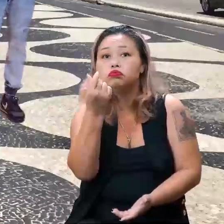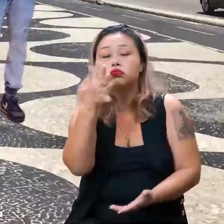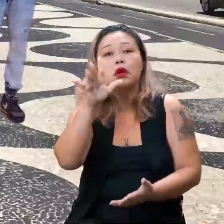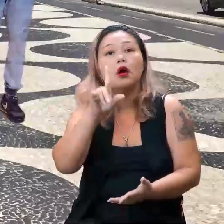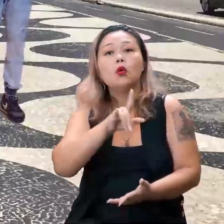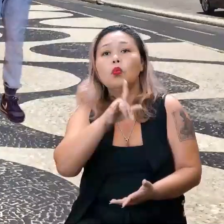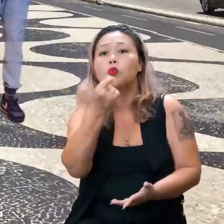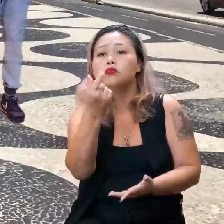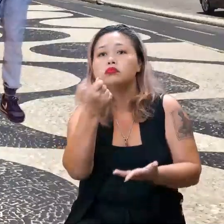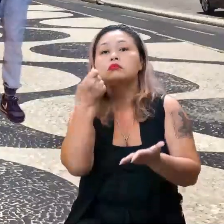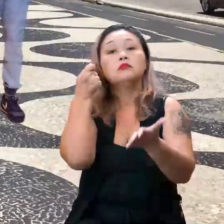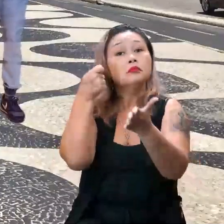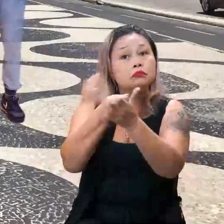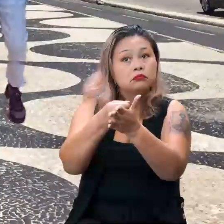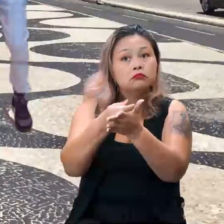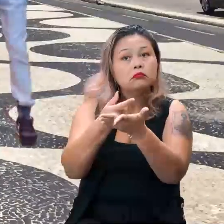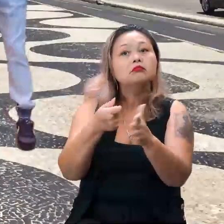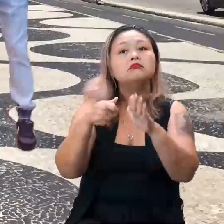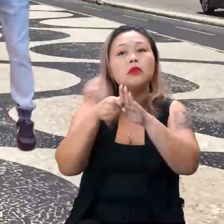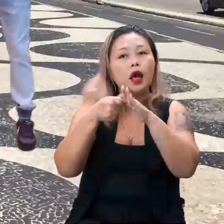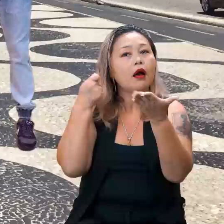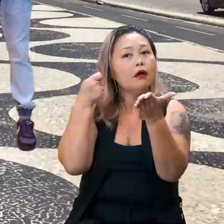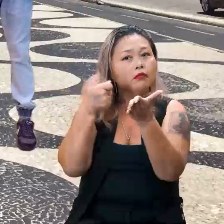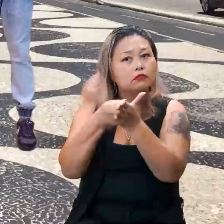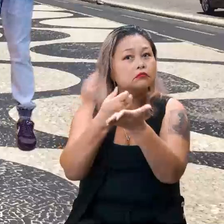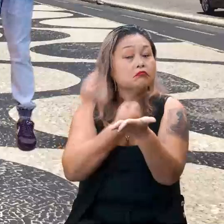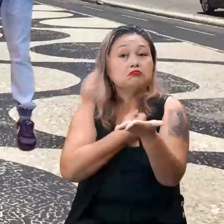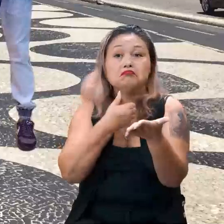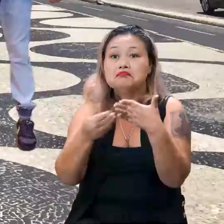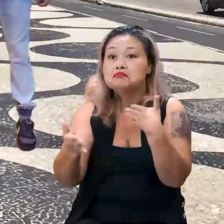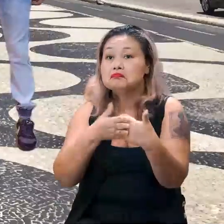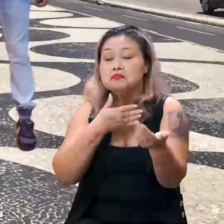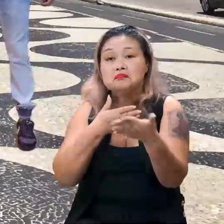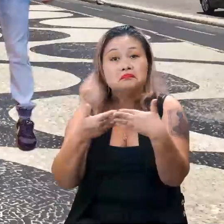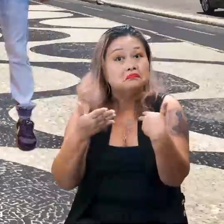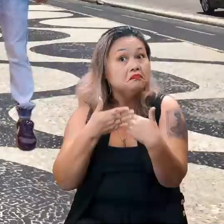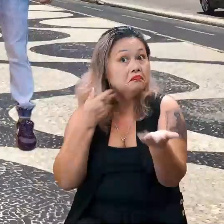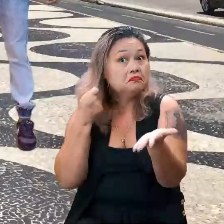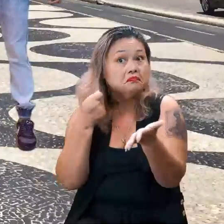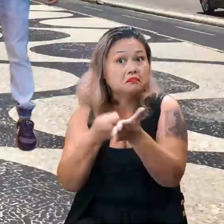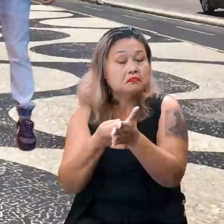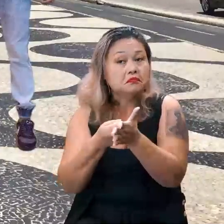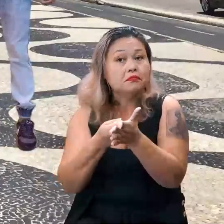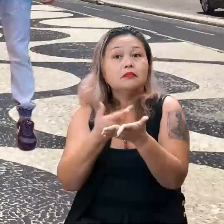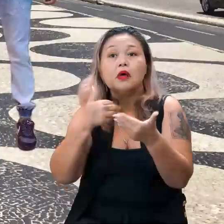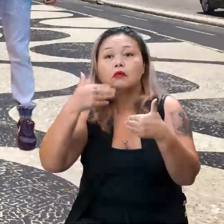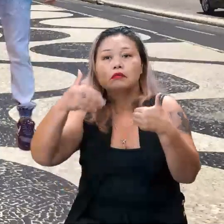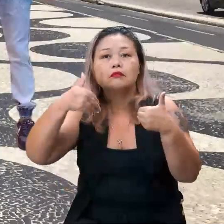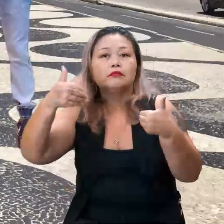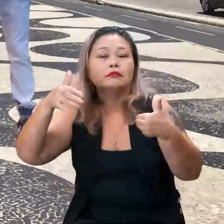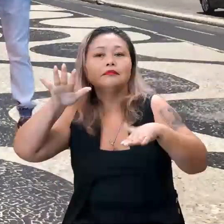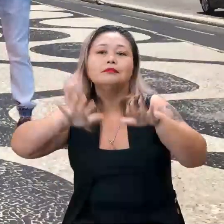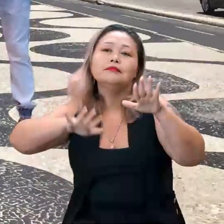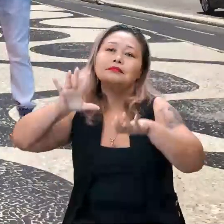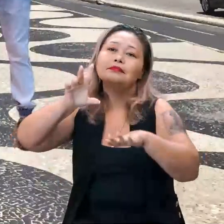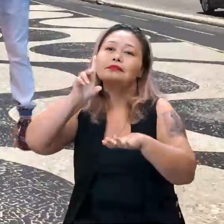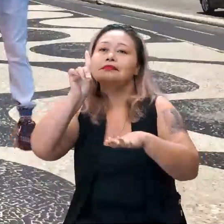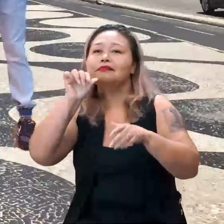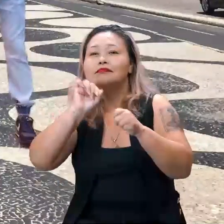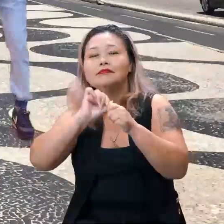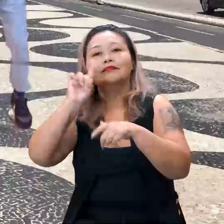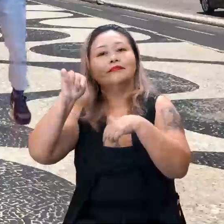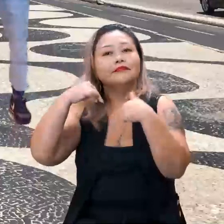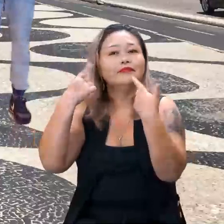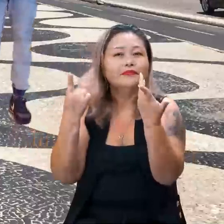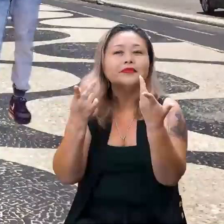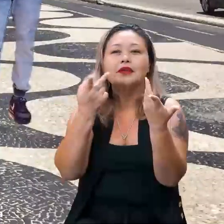valor fixo. Ou seja, então, independente. E o resto depende dos dias planejados. Ah, olha aí, gente, a